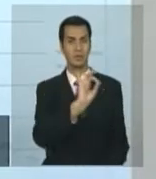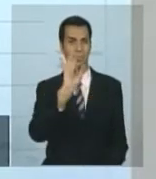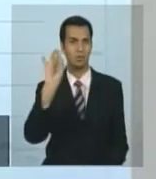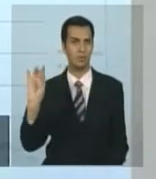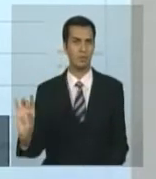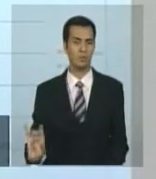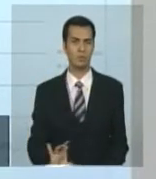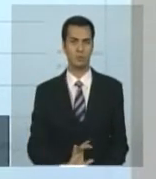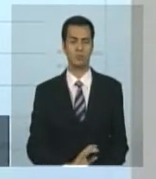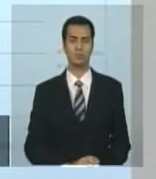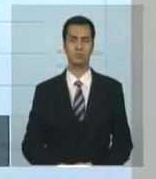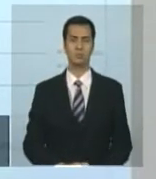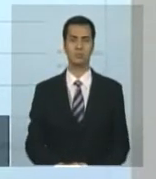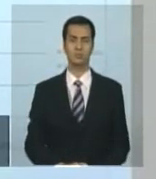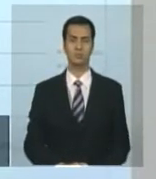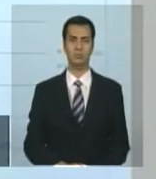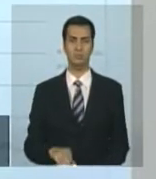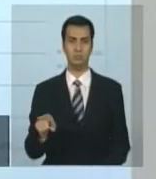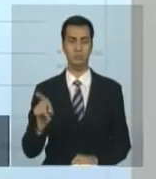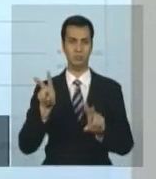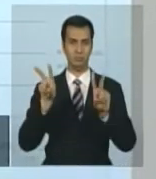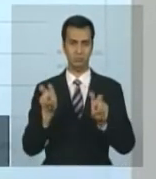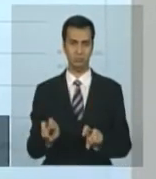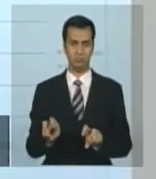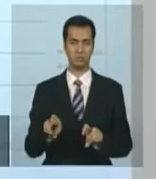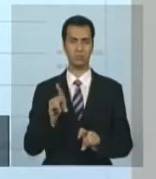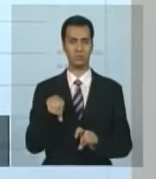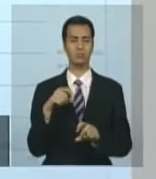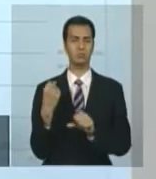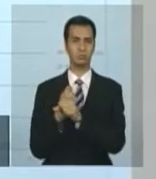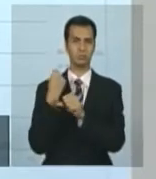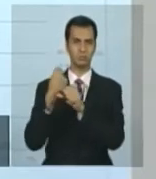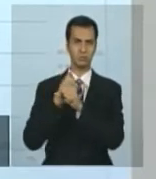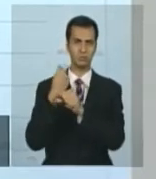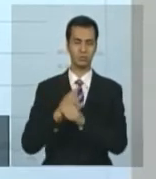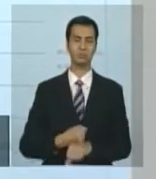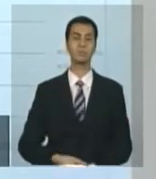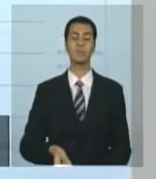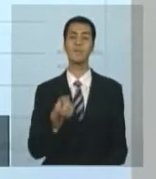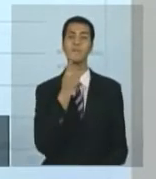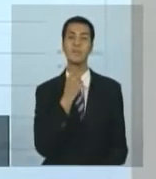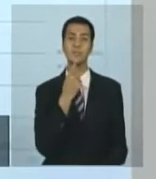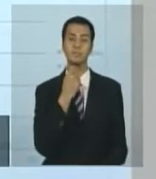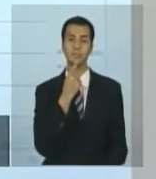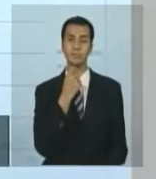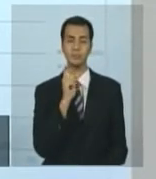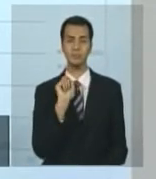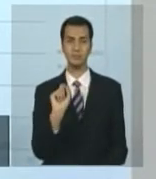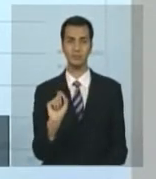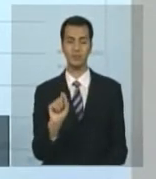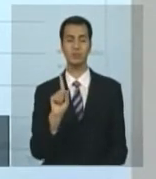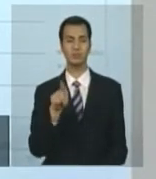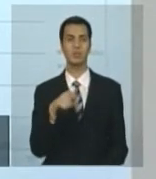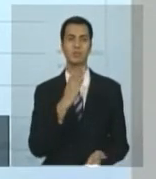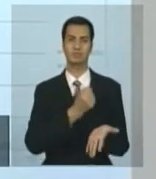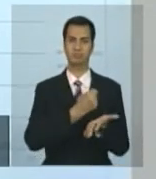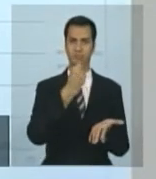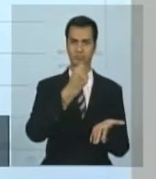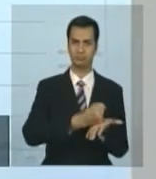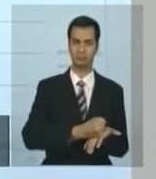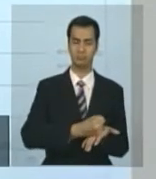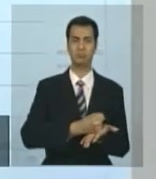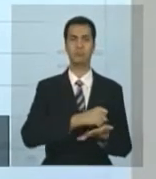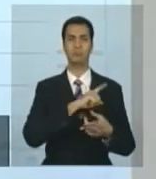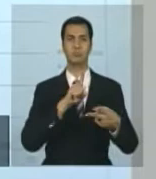em relação a essa rubrica de reconstrução. Em vermelho é o que está empenhado